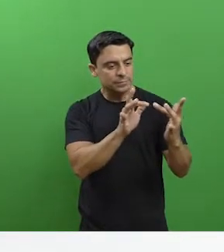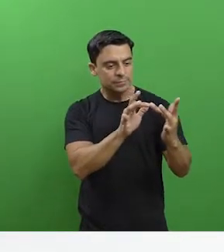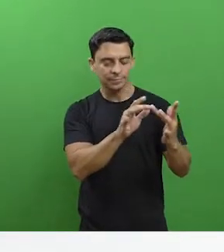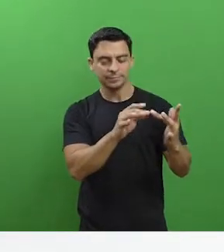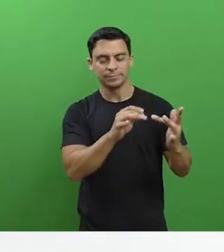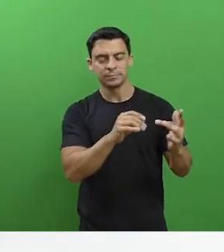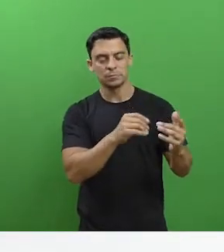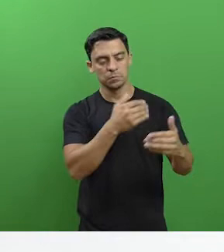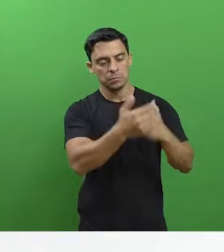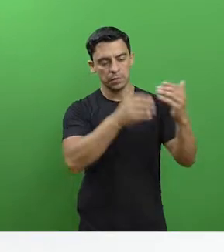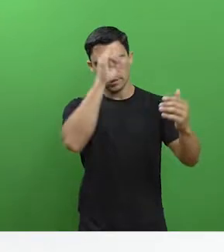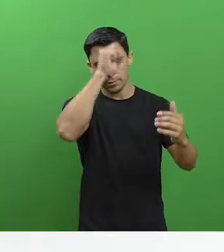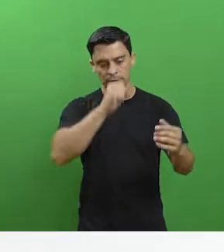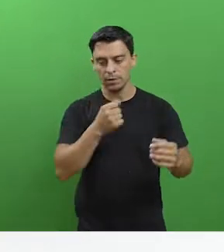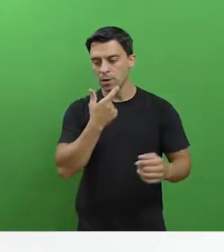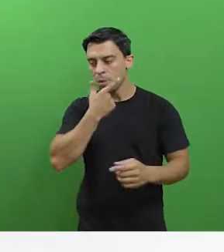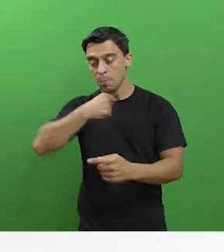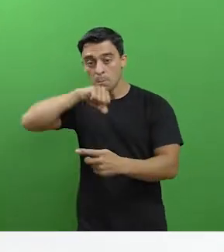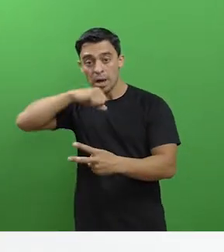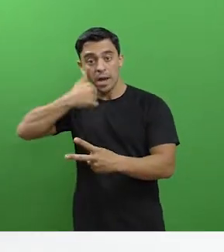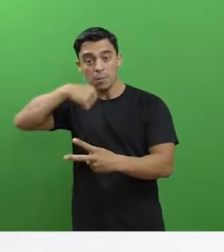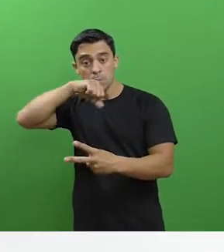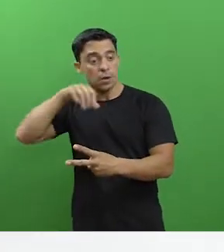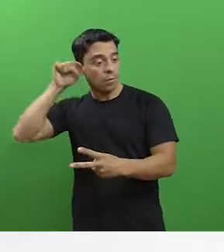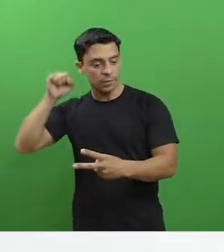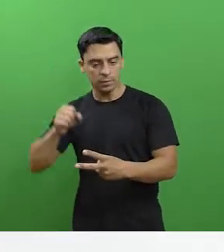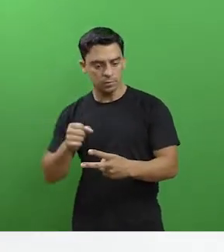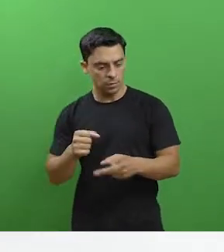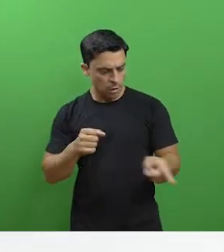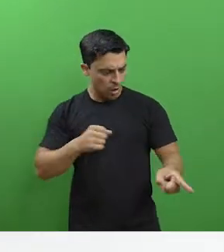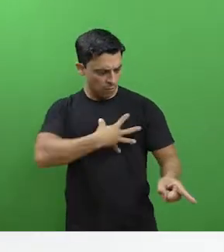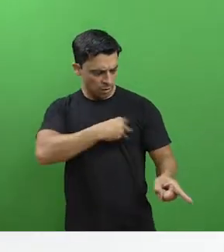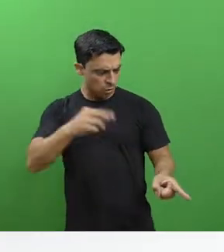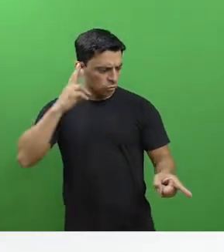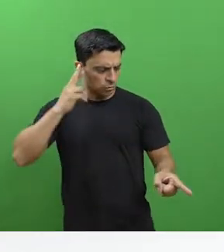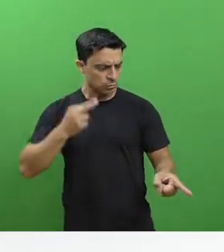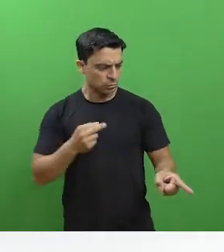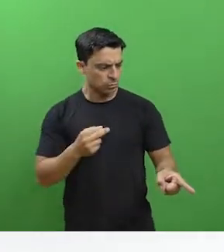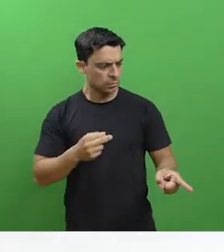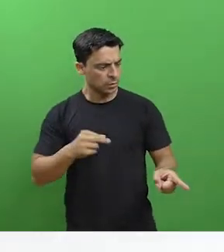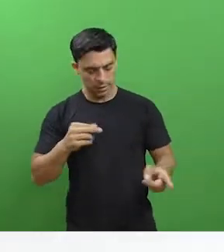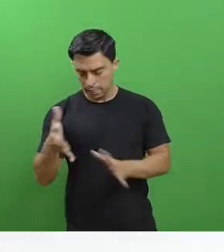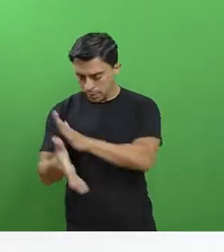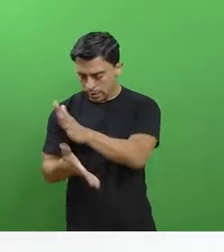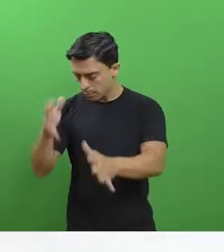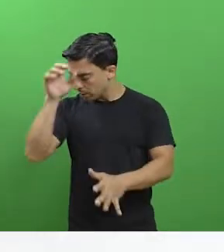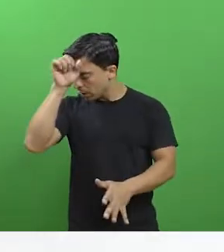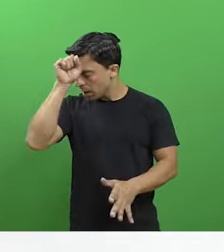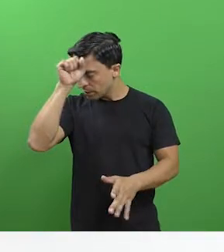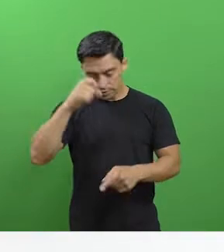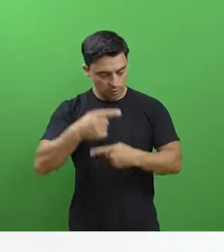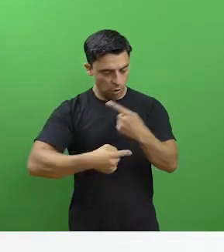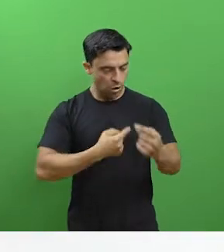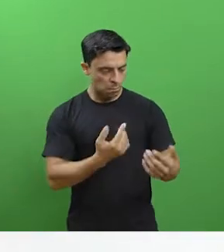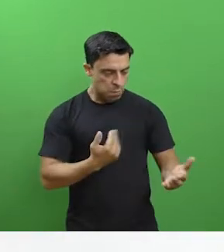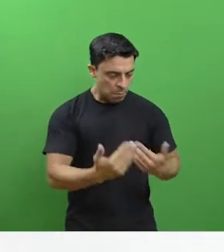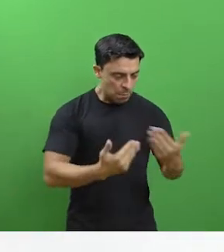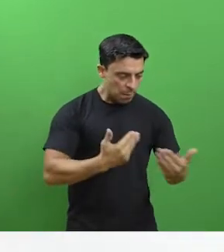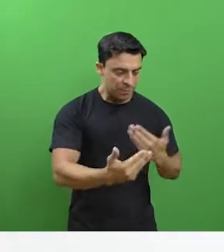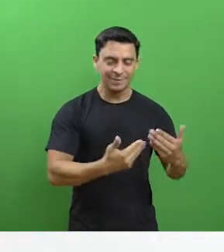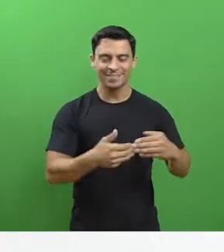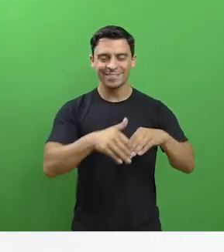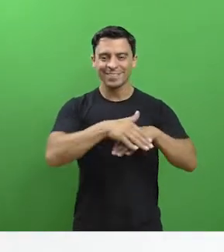pais, soube que o filho é surdo, aprende língua de sinais e começa a conversar com ele em língua de sinais. vai ter uma comunicação fluente, daí consegue se comunicar